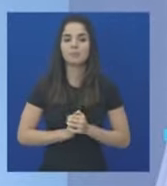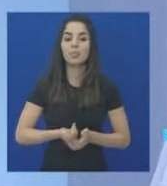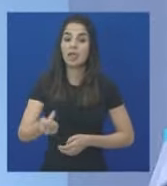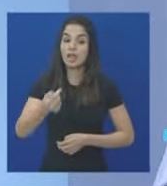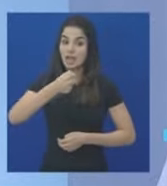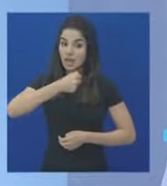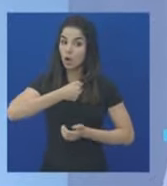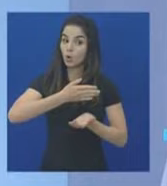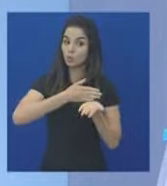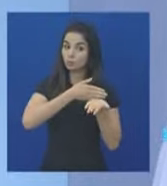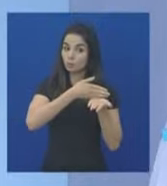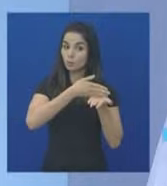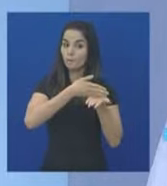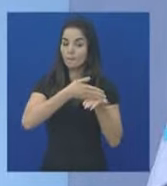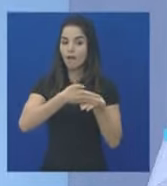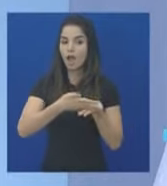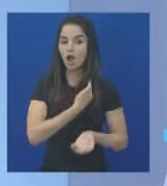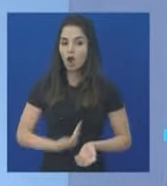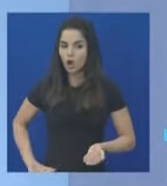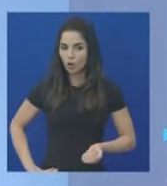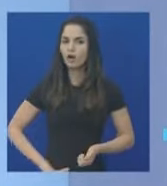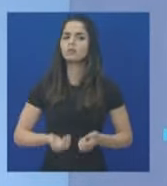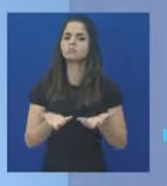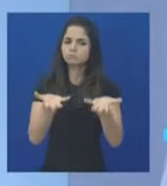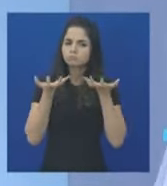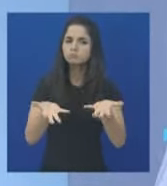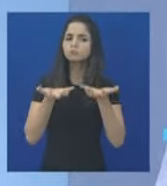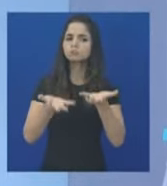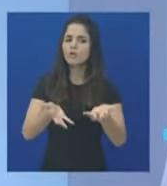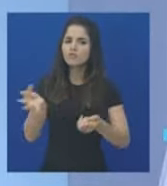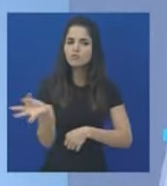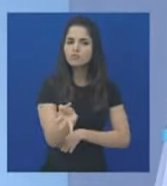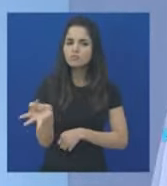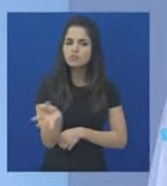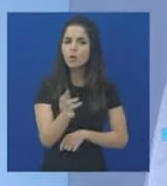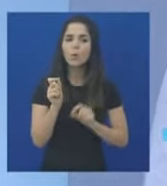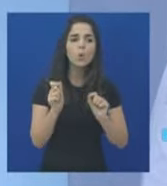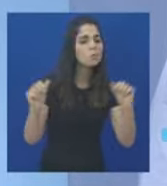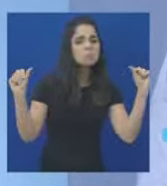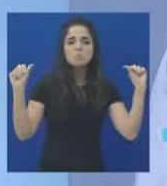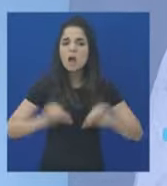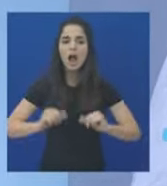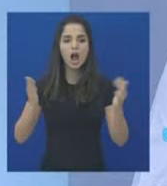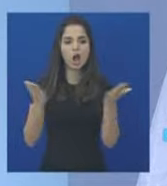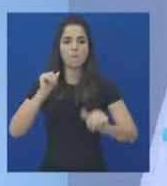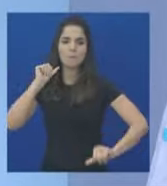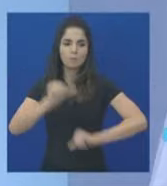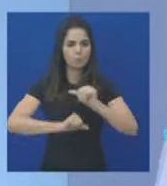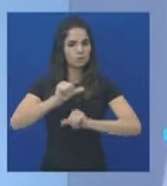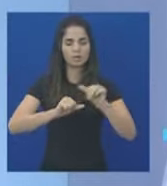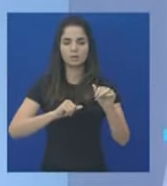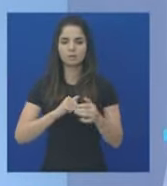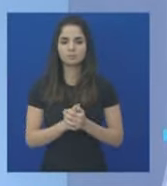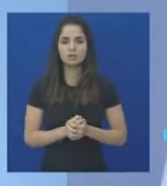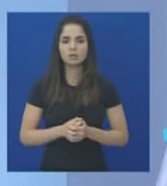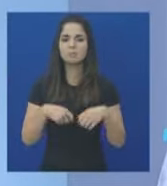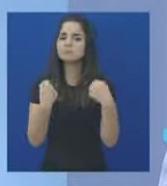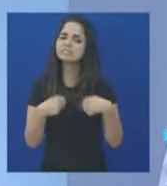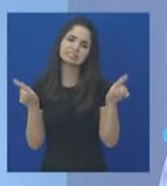inicialmente, no início do meu governo, vou colocar para funcionar o que não está funcionando. Não precisamos fazer